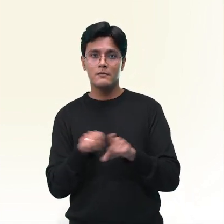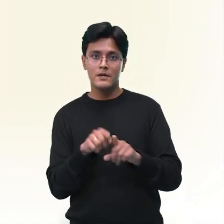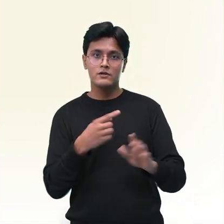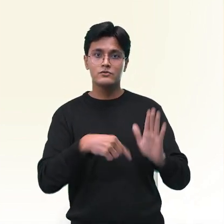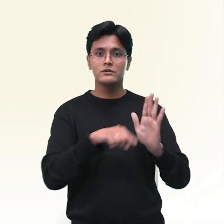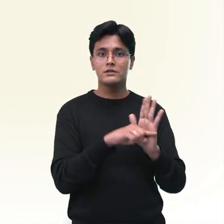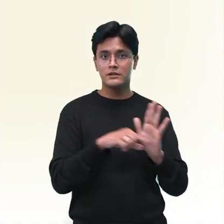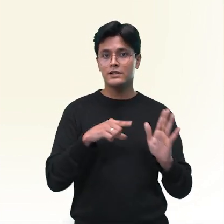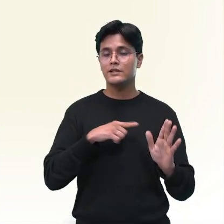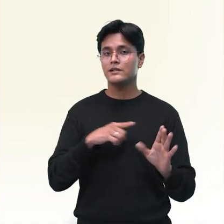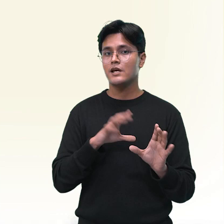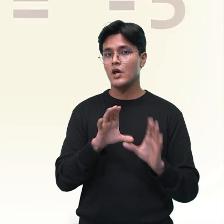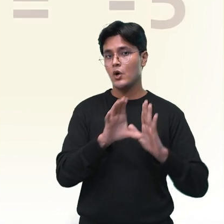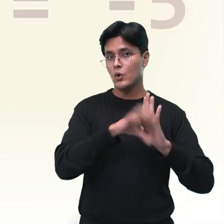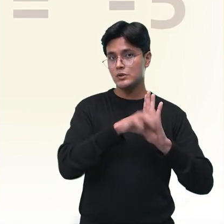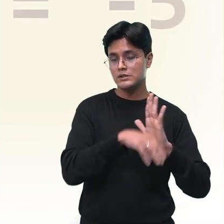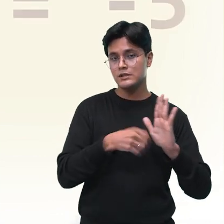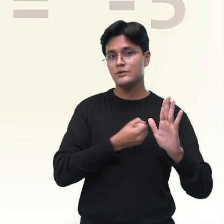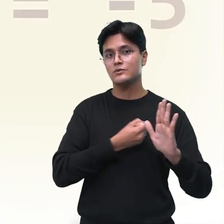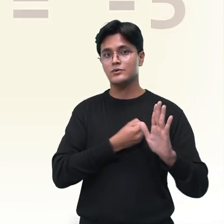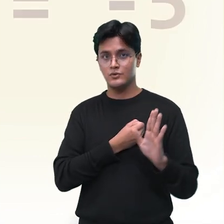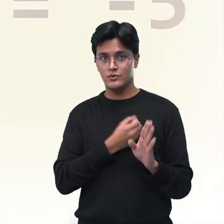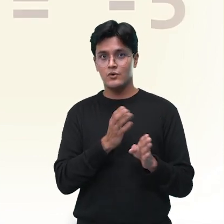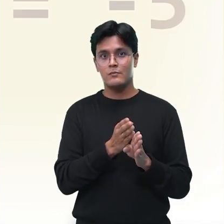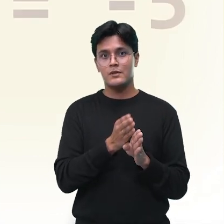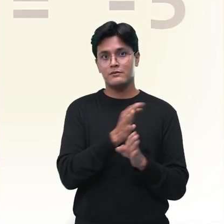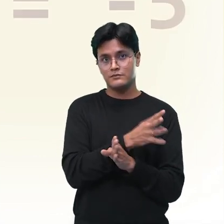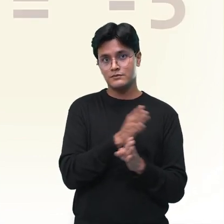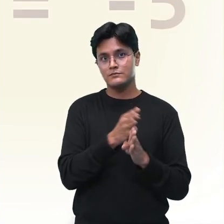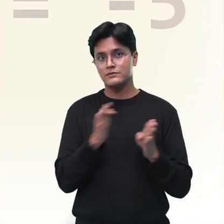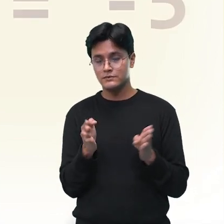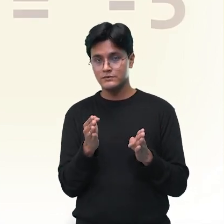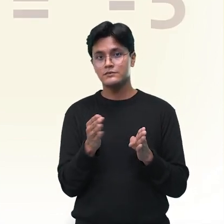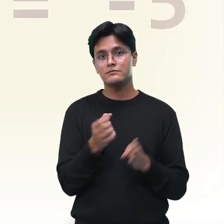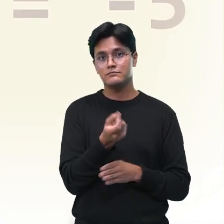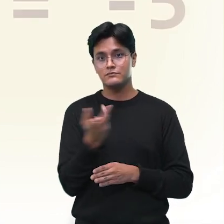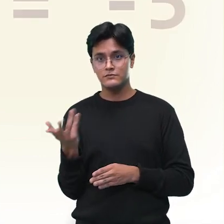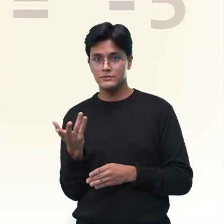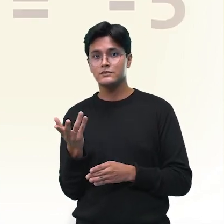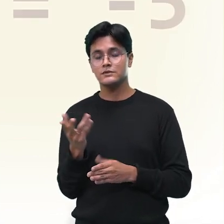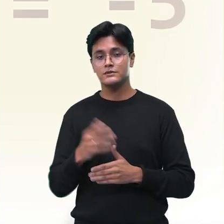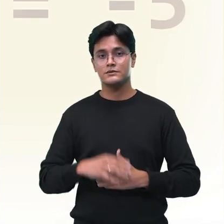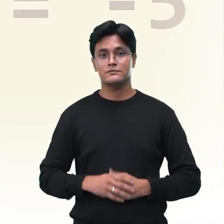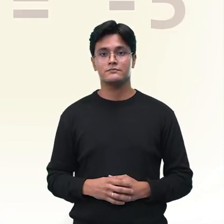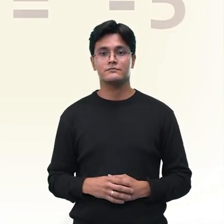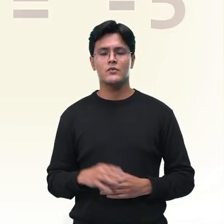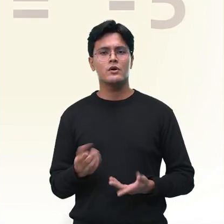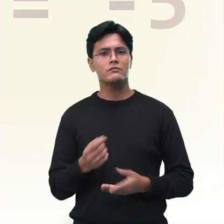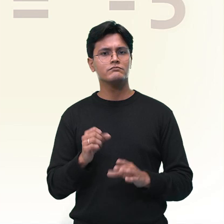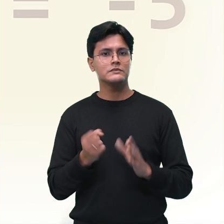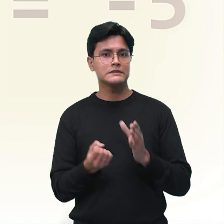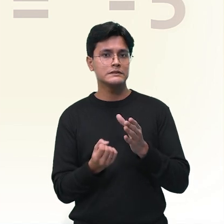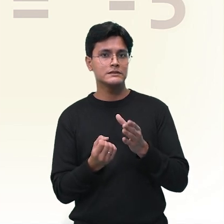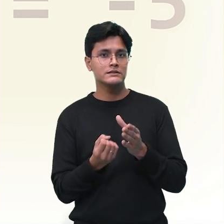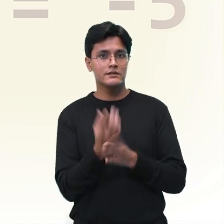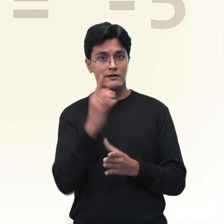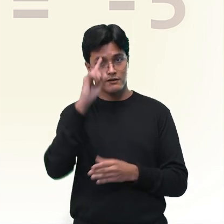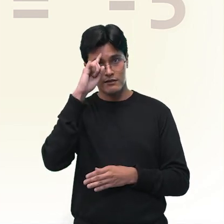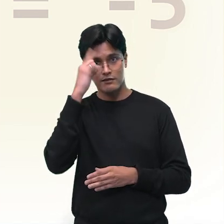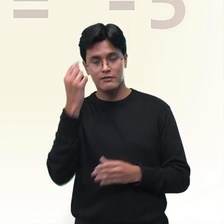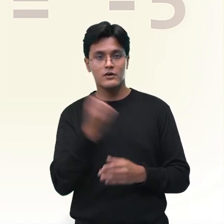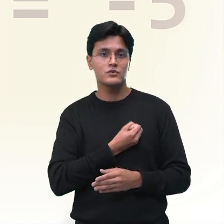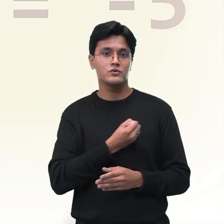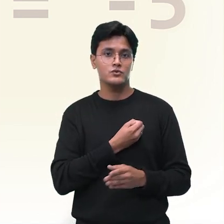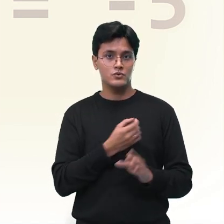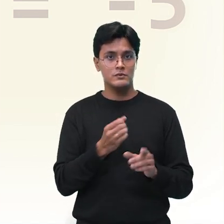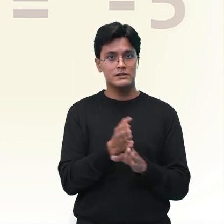números inteiros. Embora não haja relação específica com a criação de números inteiros, sua existência e uso evoluíram ao longo